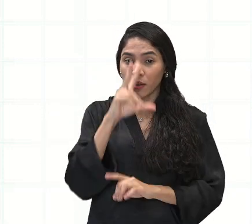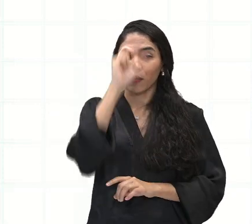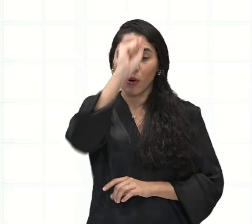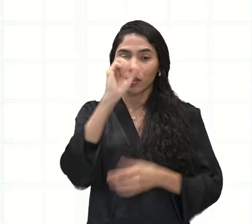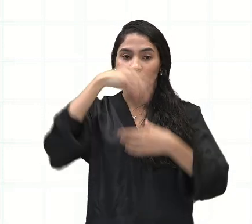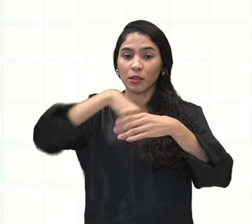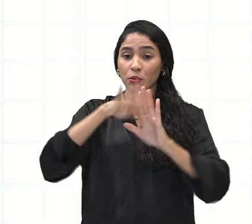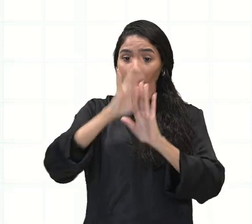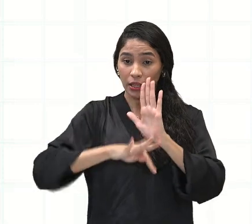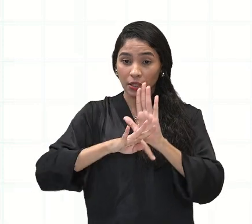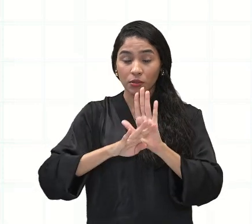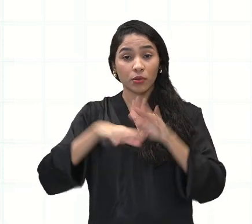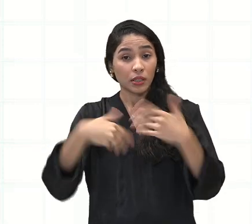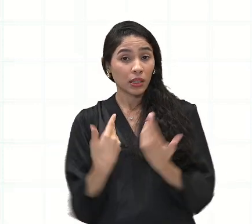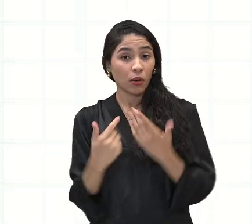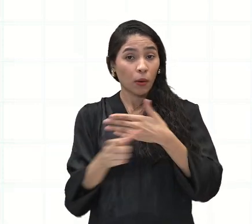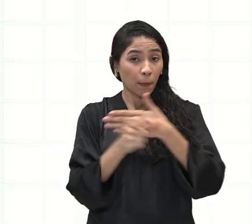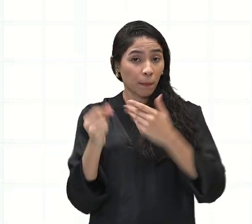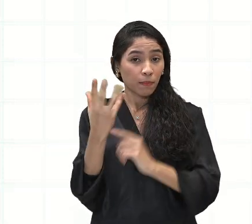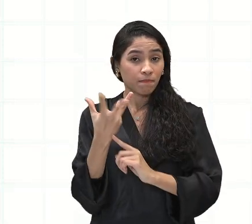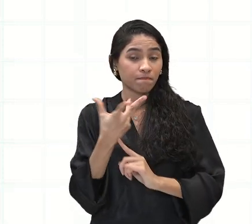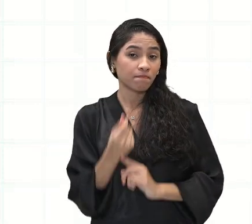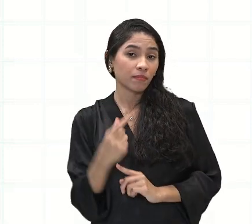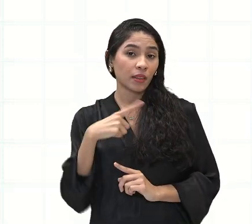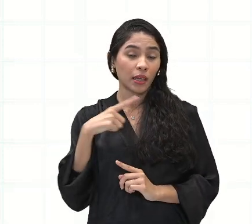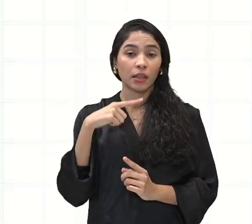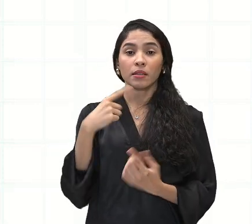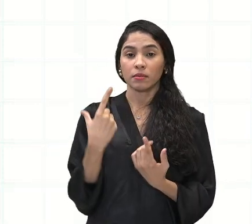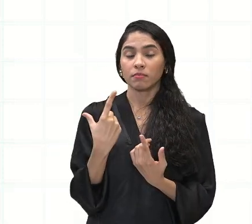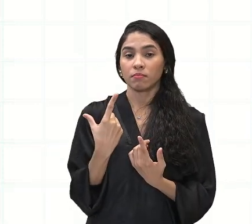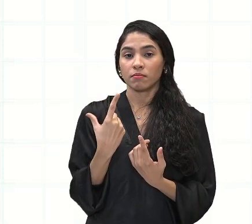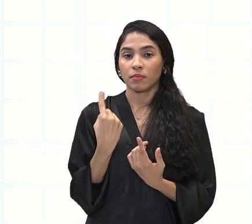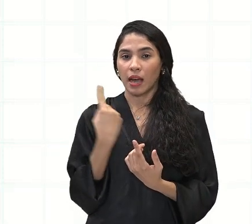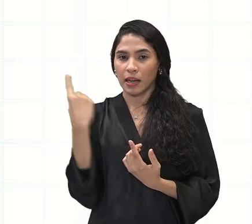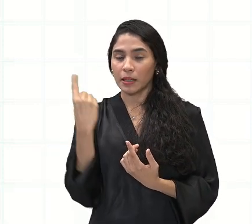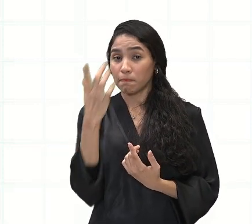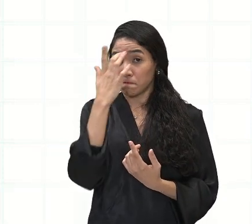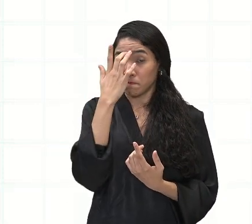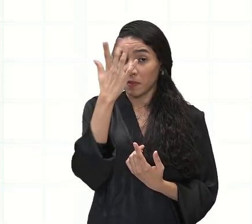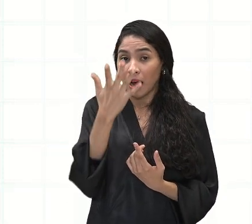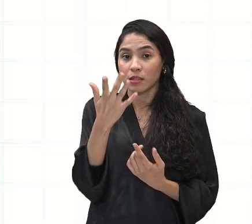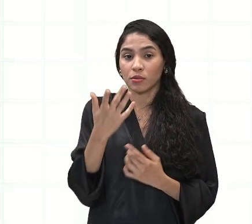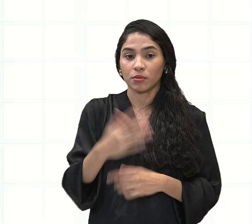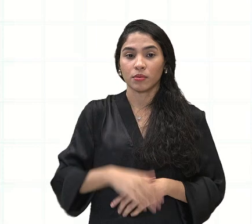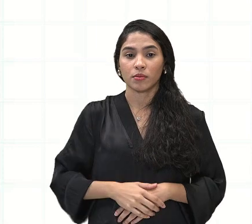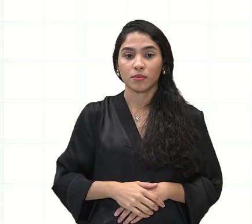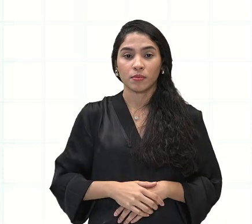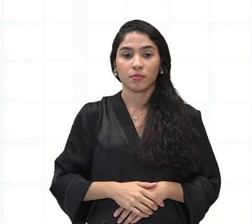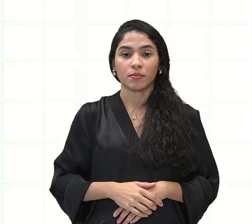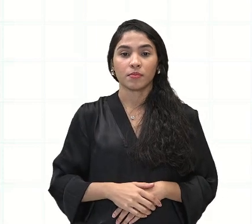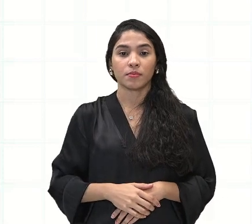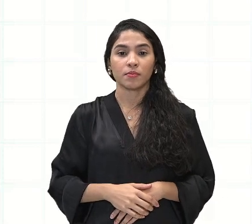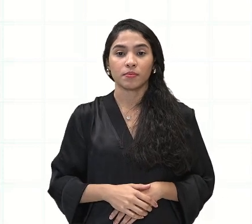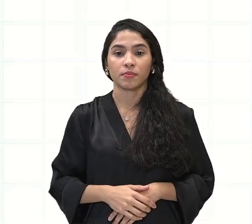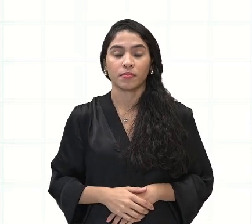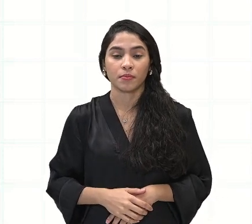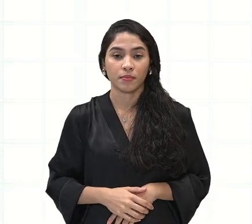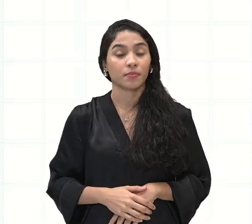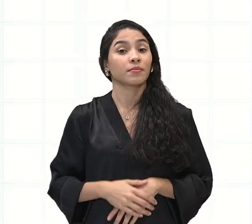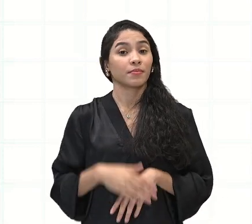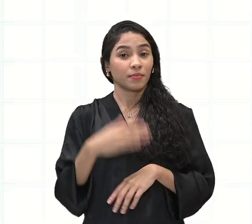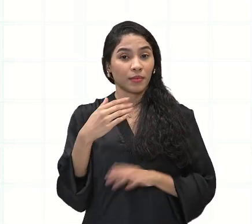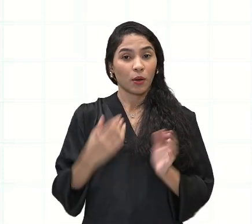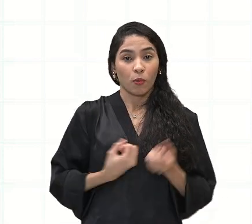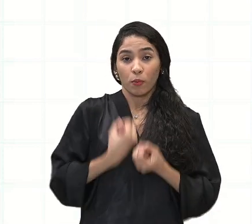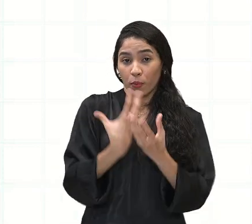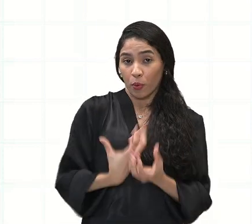Os bons artistas vão conseguir trabalhar isso de uma forma bastante eficiente. E falando em bons artistas, a gente traz aqui o